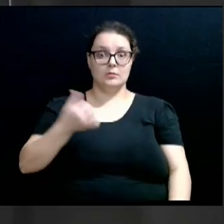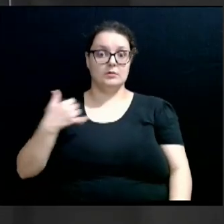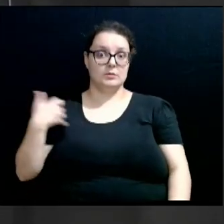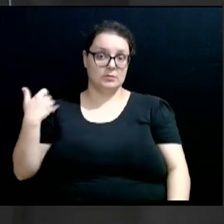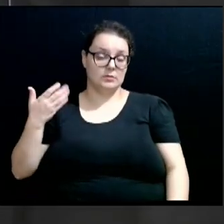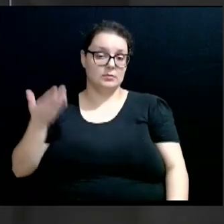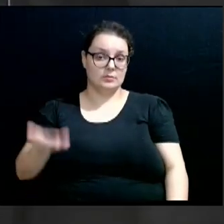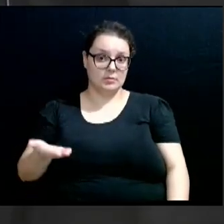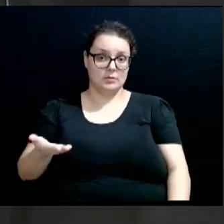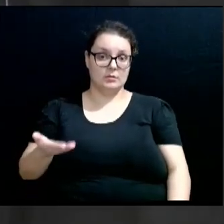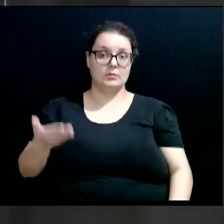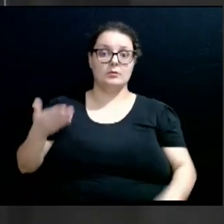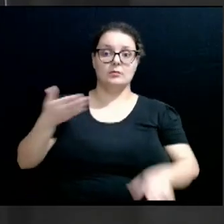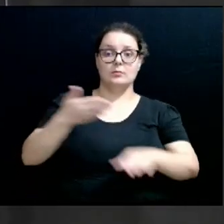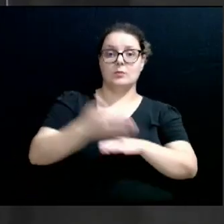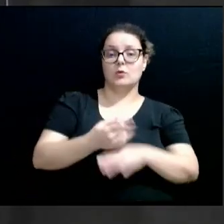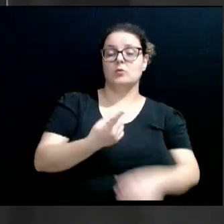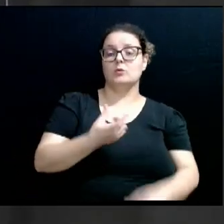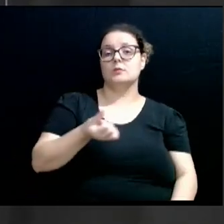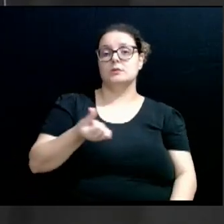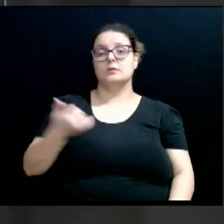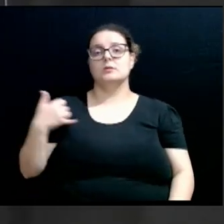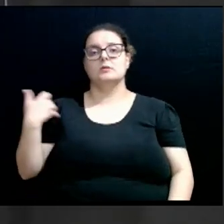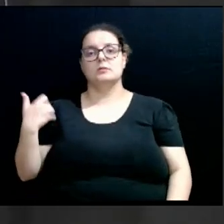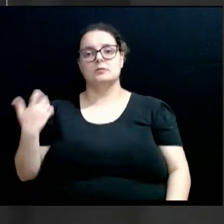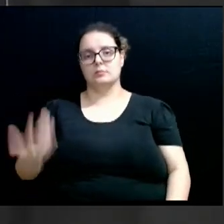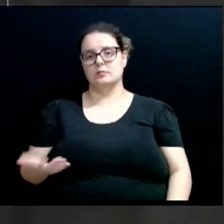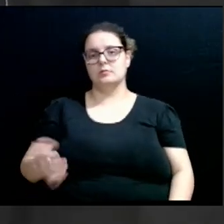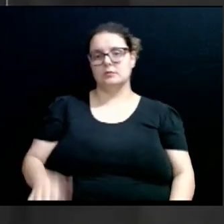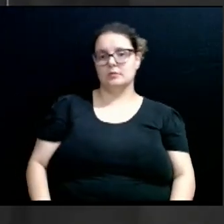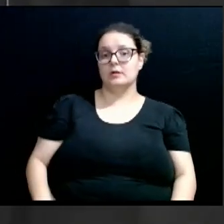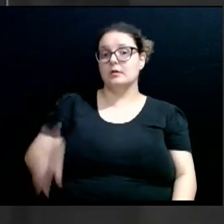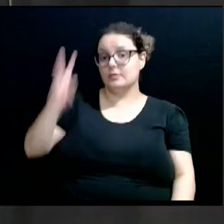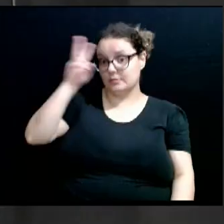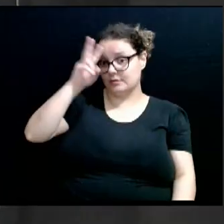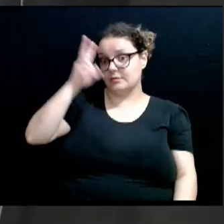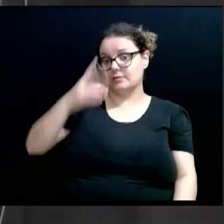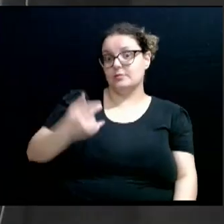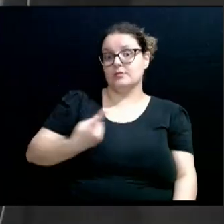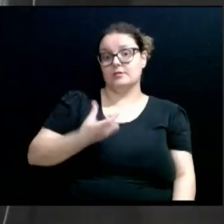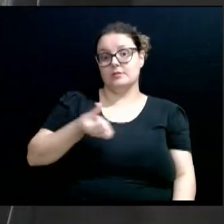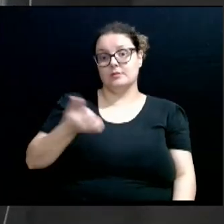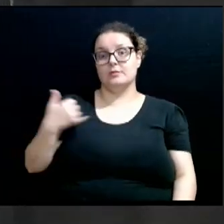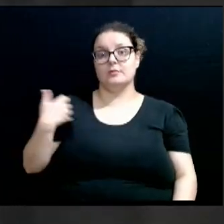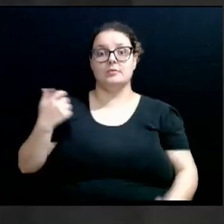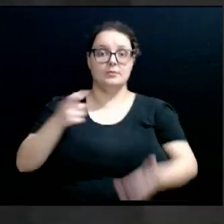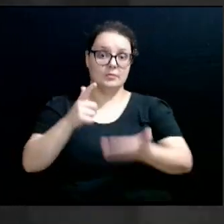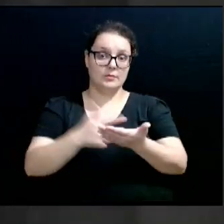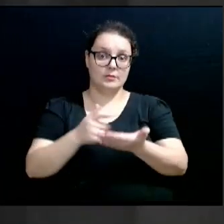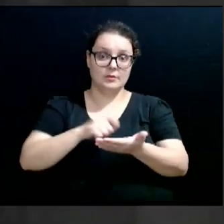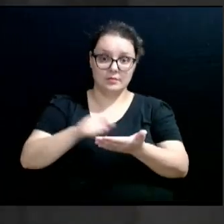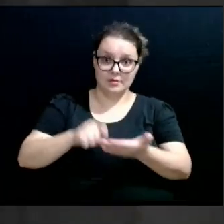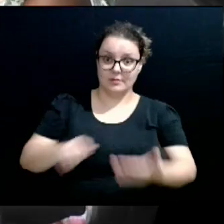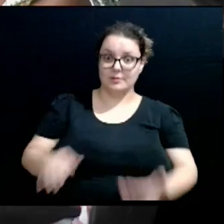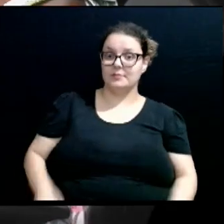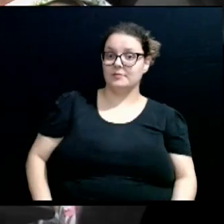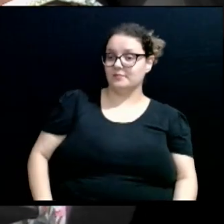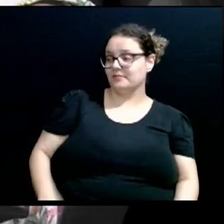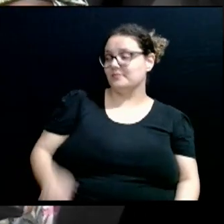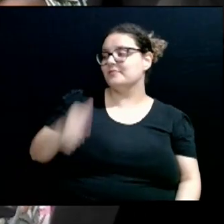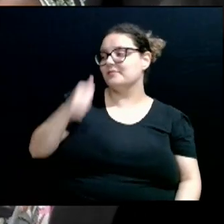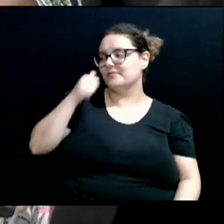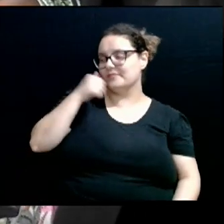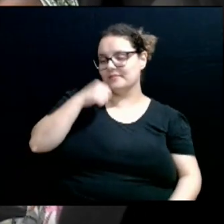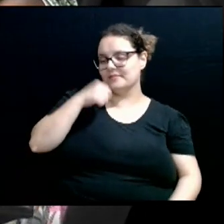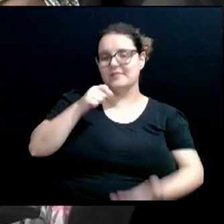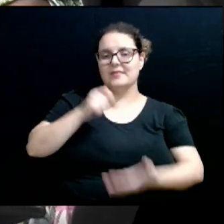com 16 anos de idade. Conheci Cida Bento em Leme com 16 anos de idade. Né? Tem um livrinho assinado por ela, né? É um privilégio. Então,